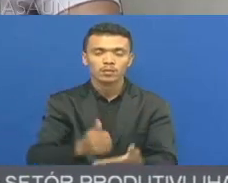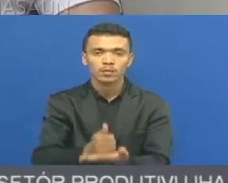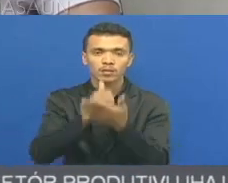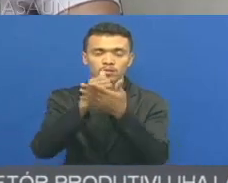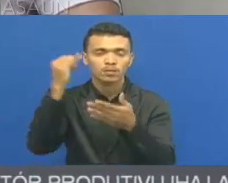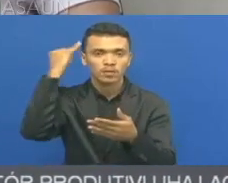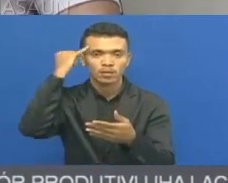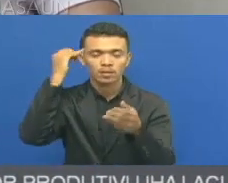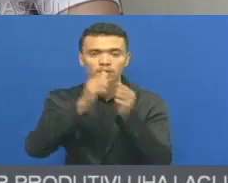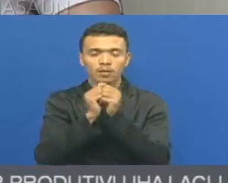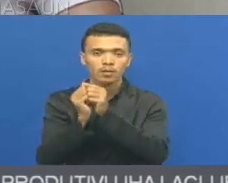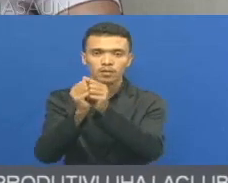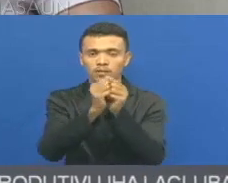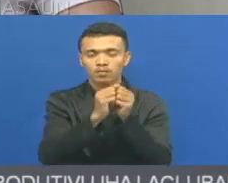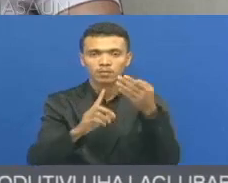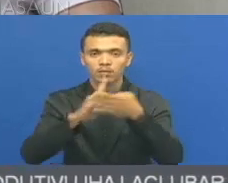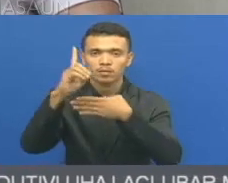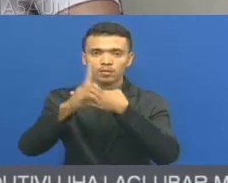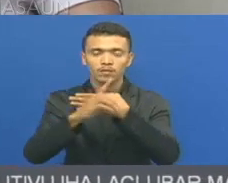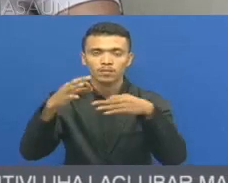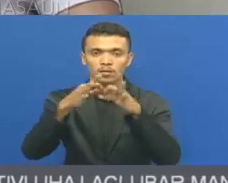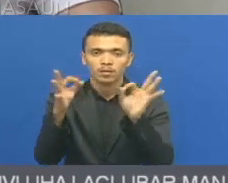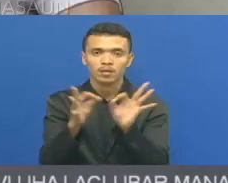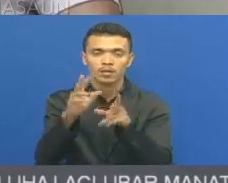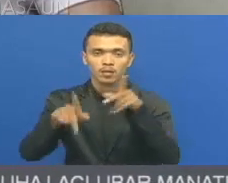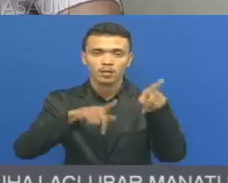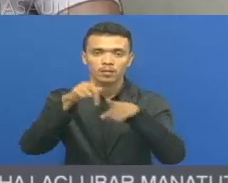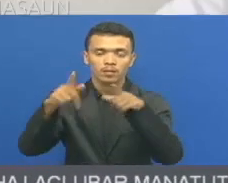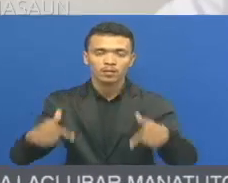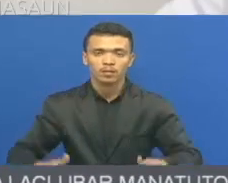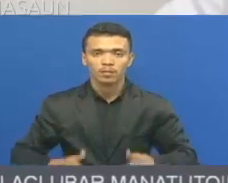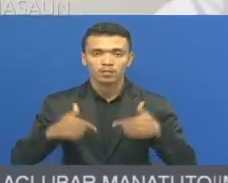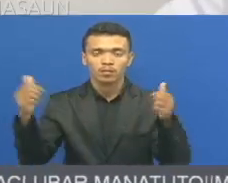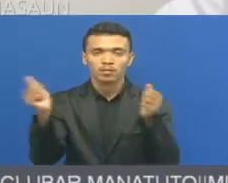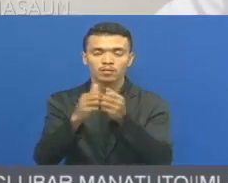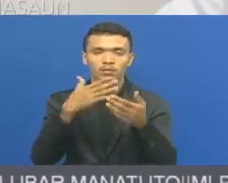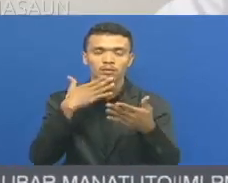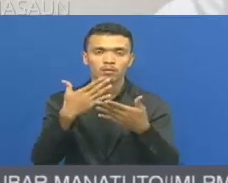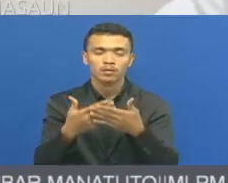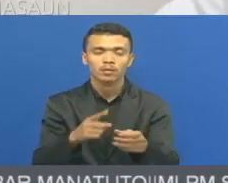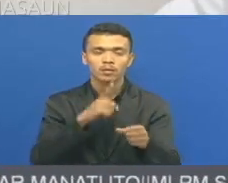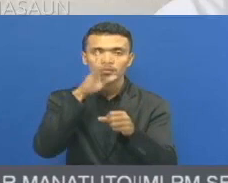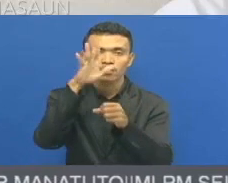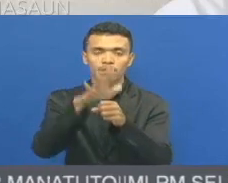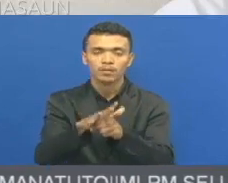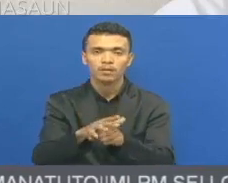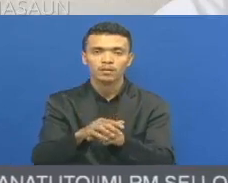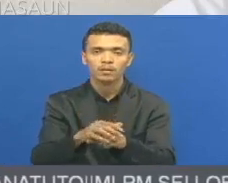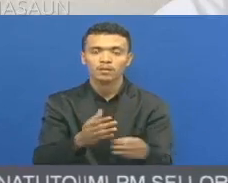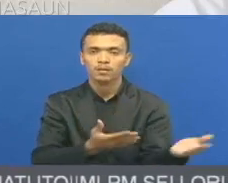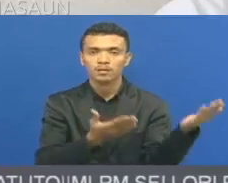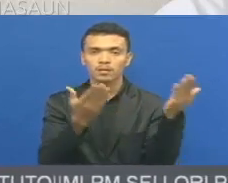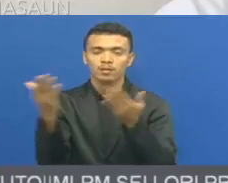ideia mutu, hodi desenvolve no hadia povo ne mori so digno. Francisco Manubui mos compromete, seda da